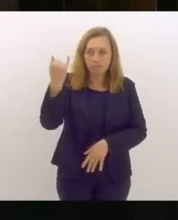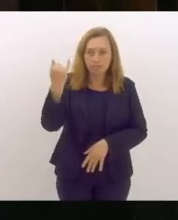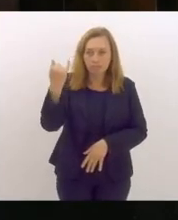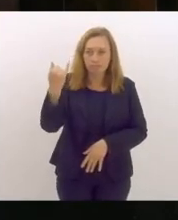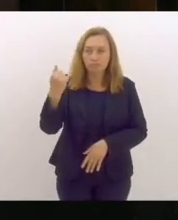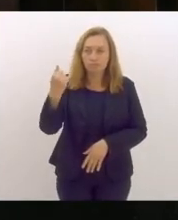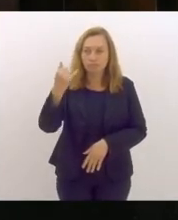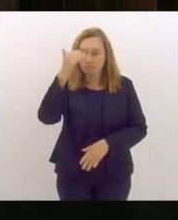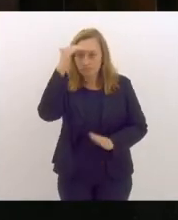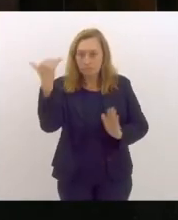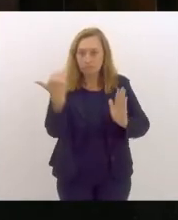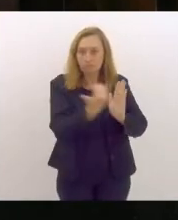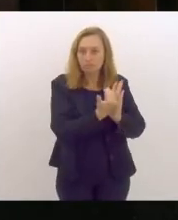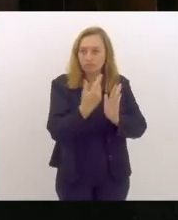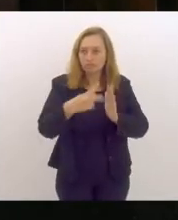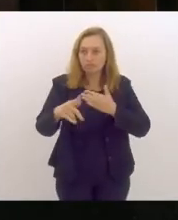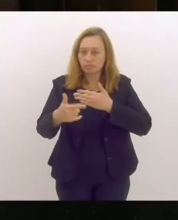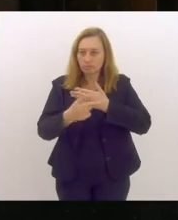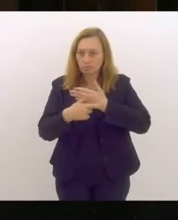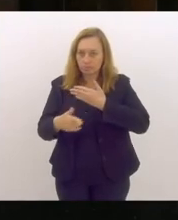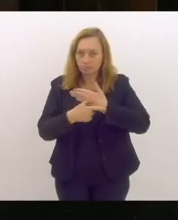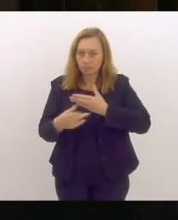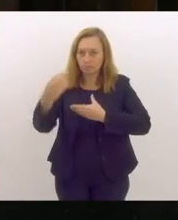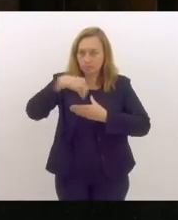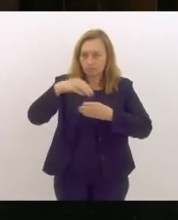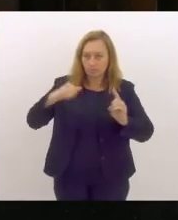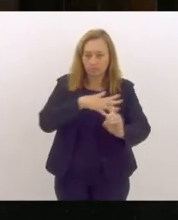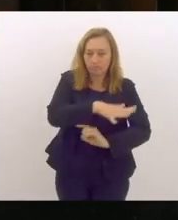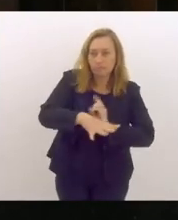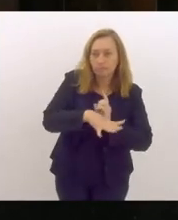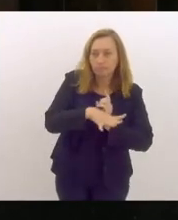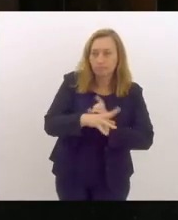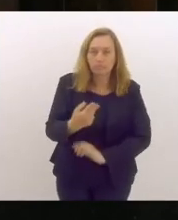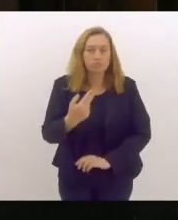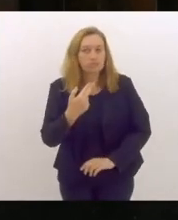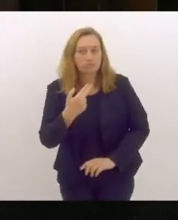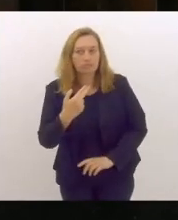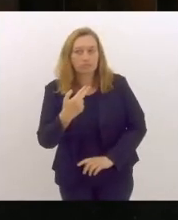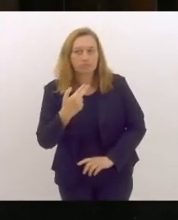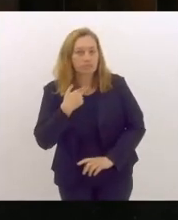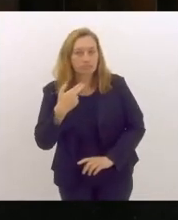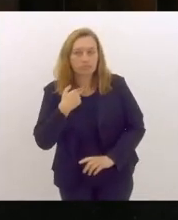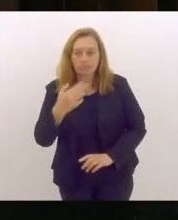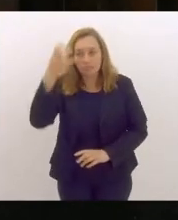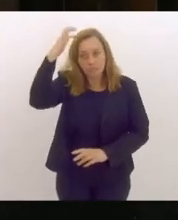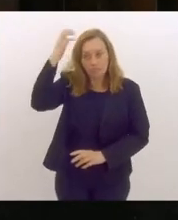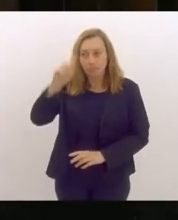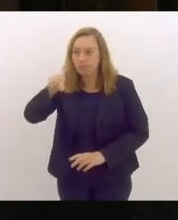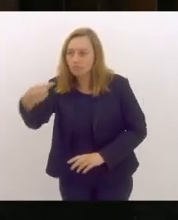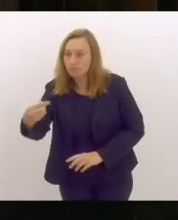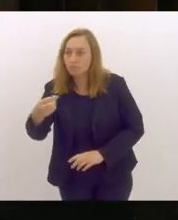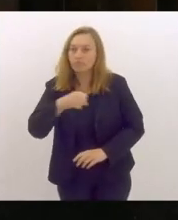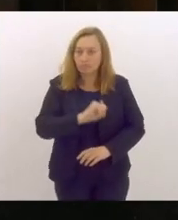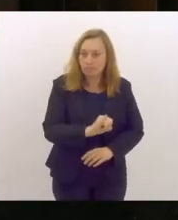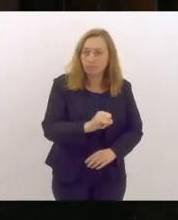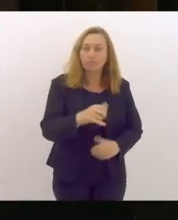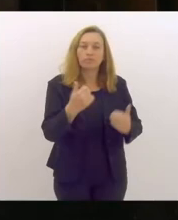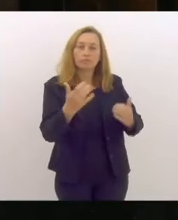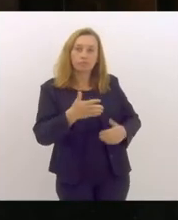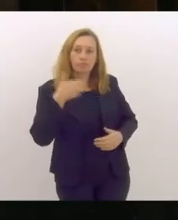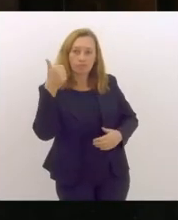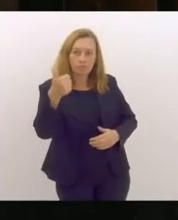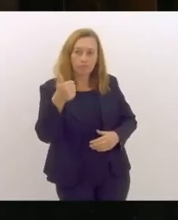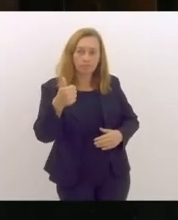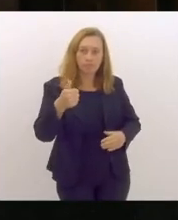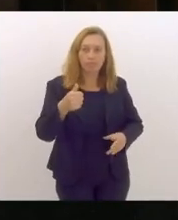compra o seu dever nós não vamos colocar a culpa nos outros vamos fazer o melhor para essa